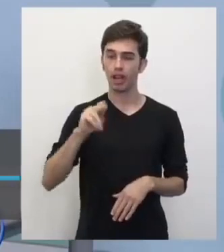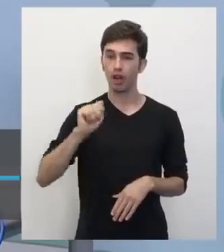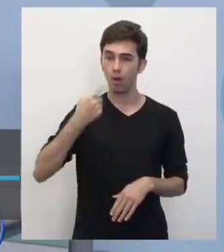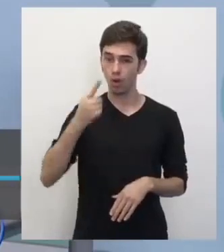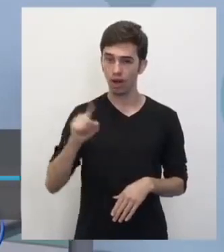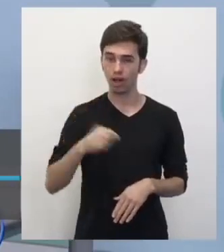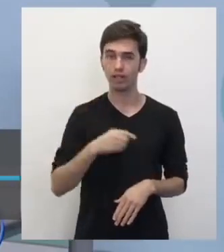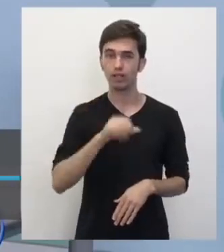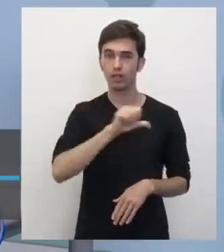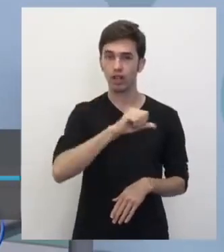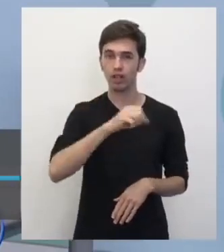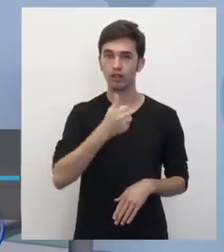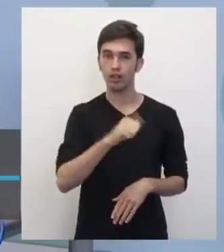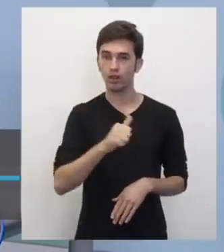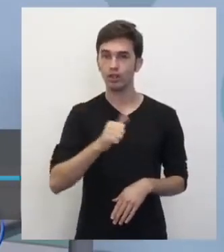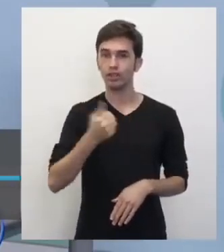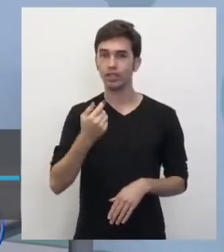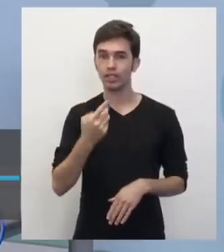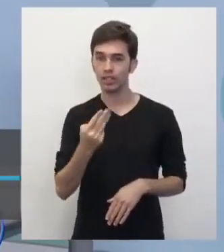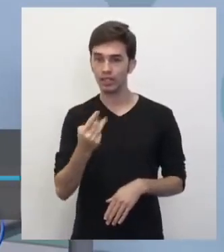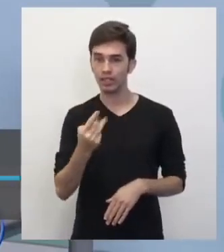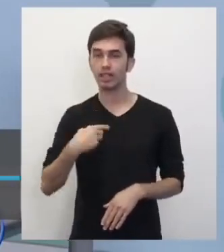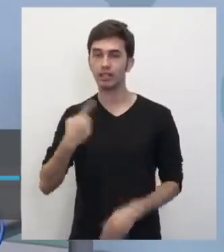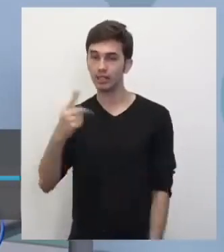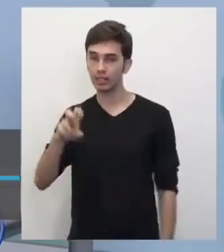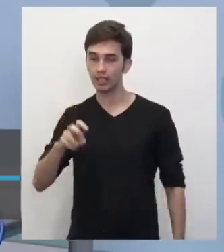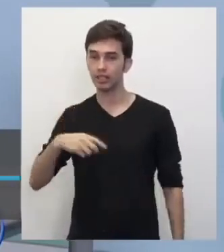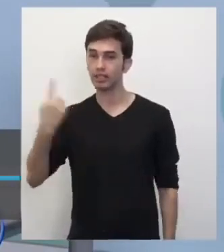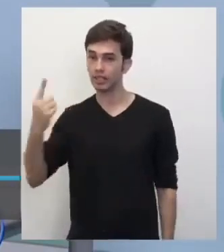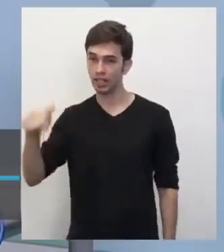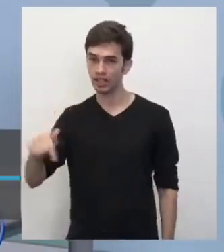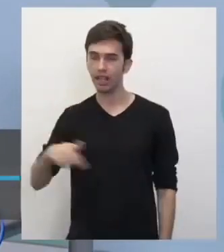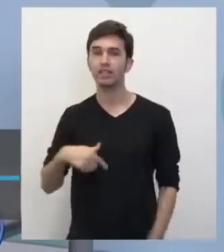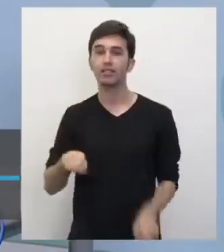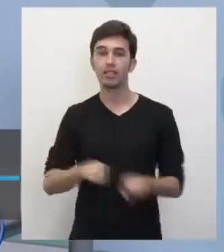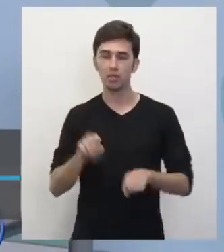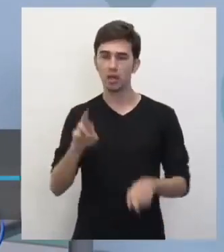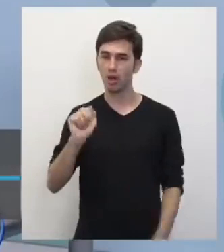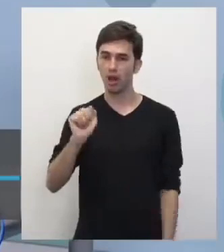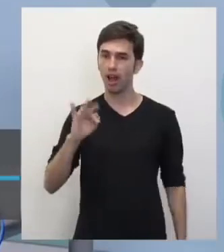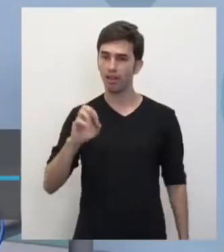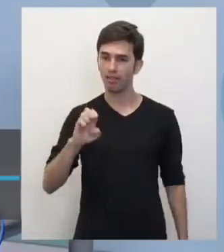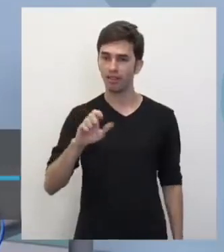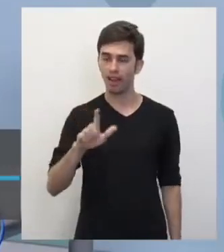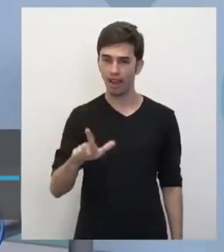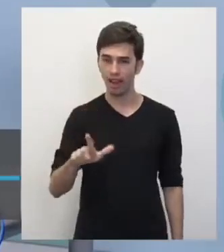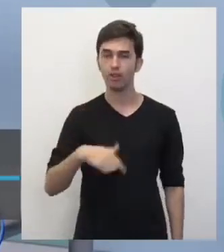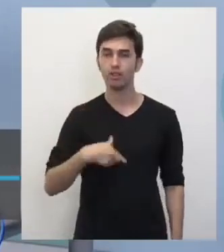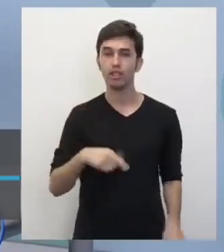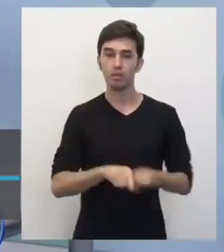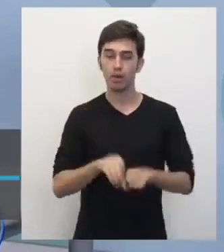também, 9, 11, 13, 15, 17, tá? O Rafael e todos vão por aí também, tá? O